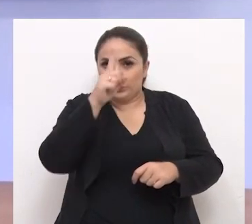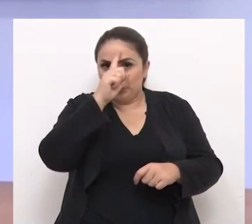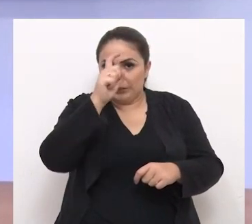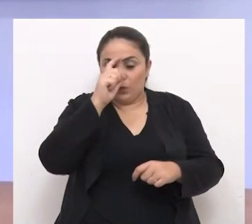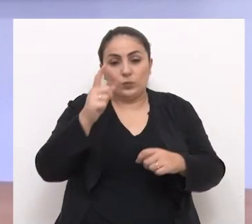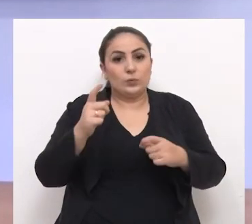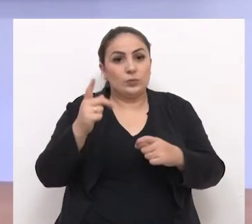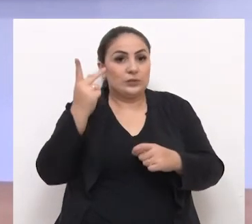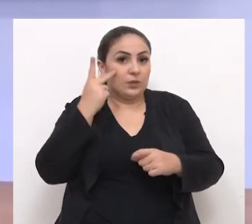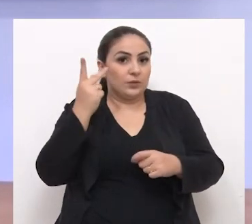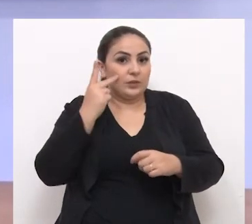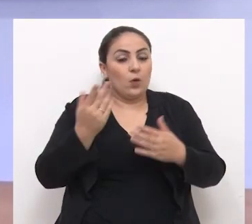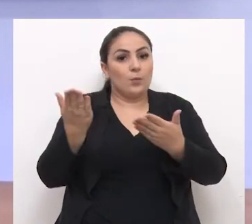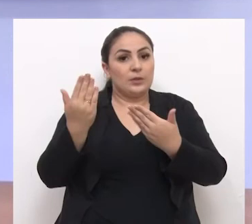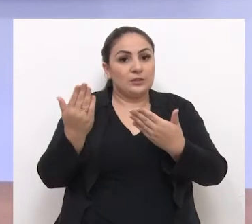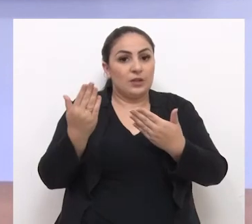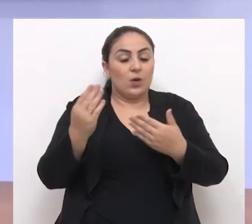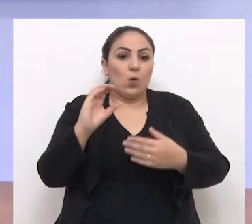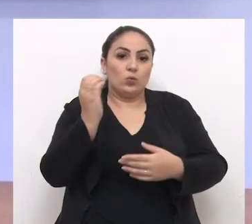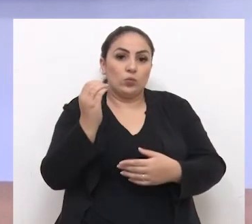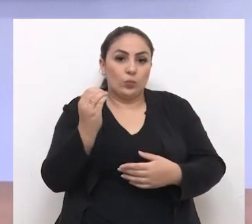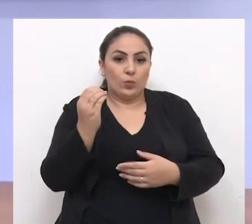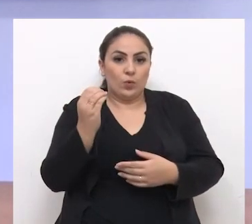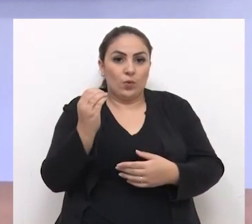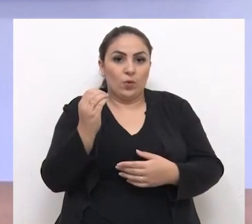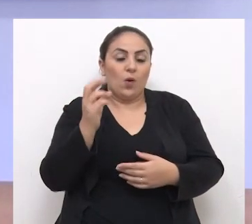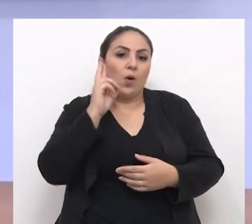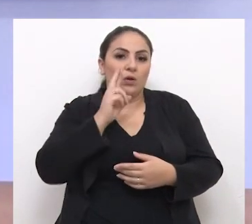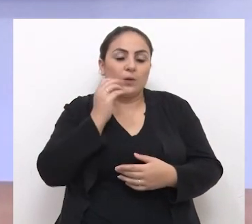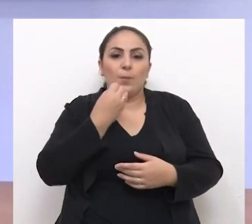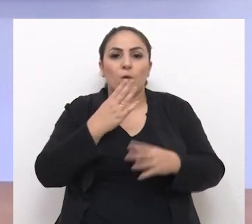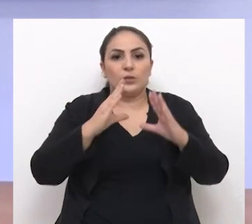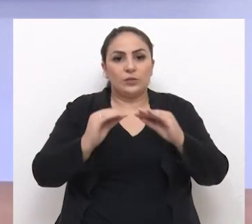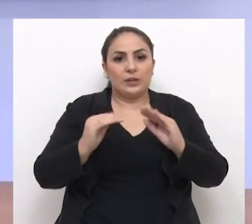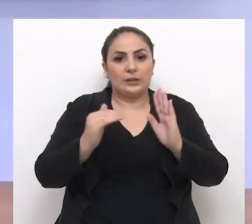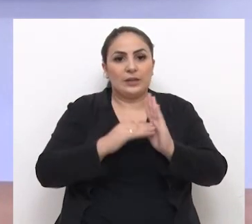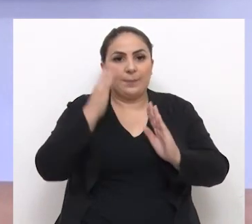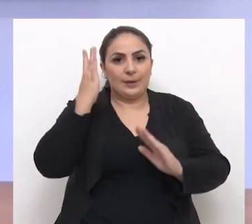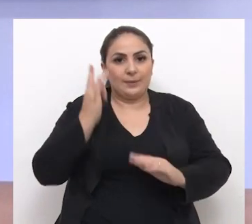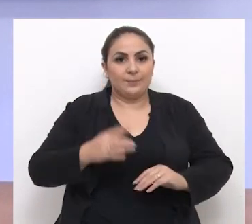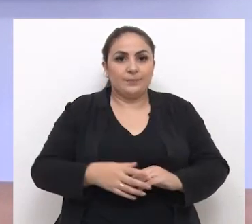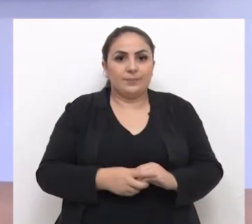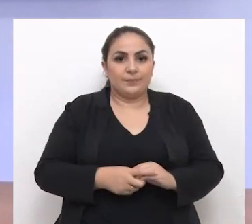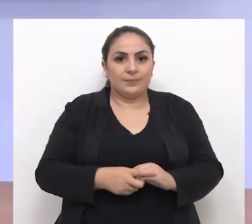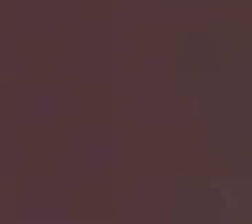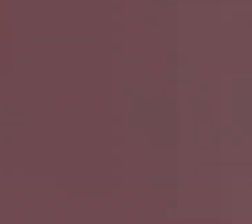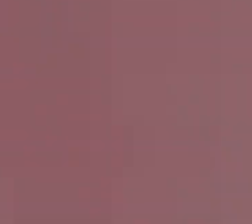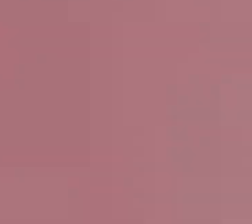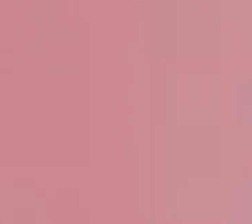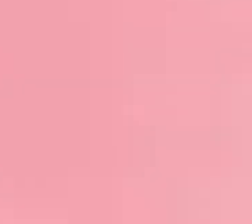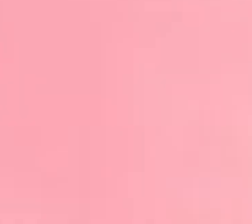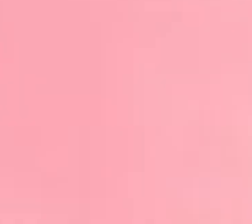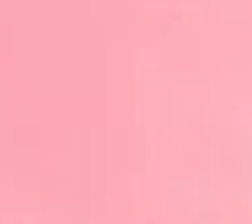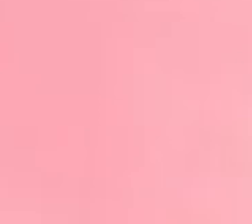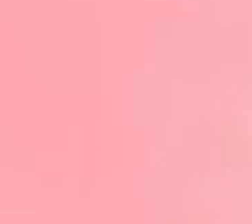Vicente de Paulo em homenagem ao Outubro Rosa. Uma boa noite e até amanhã!